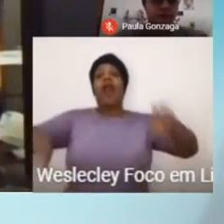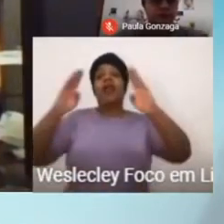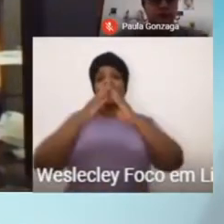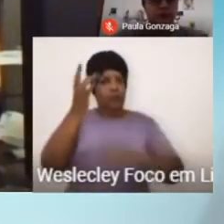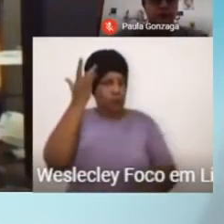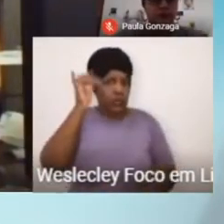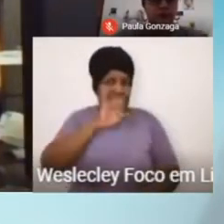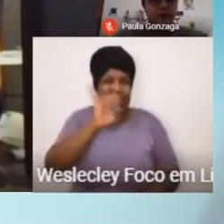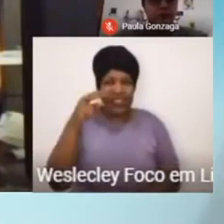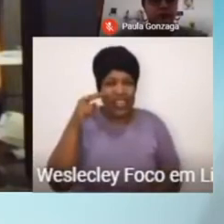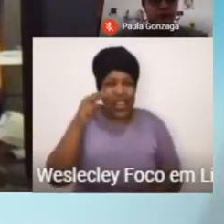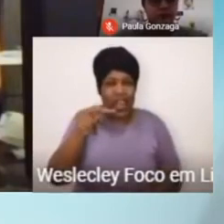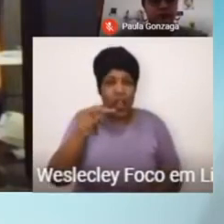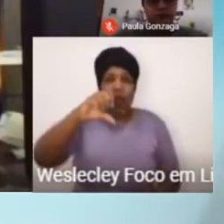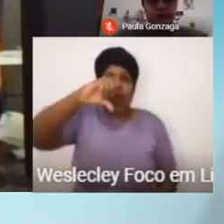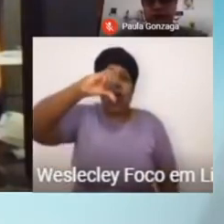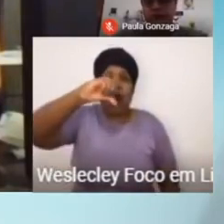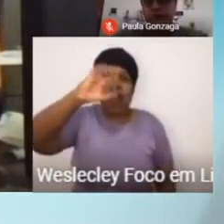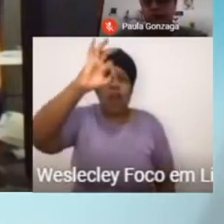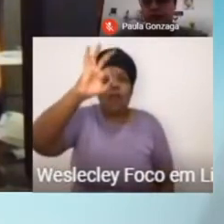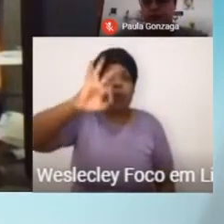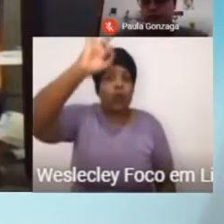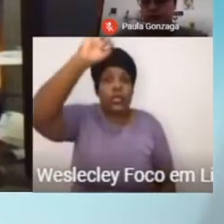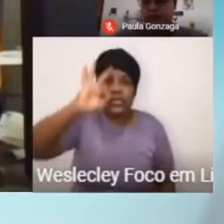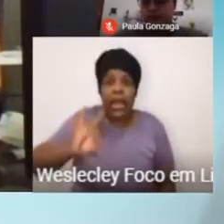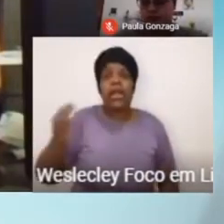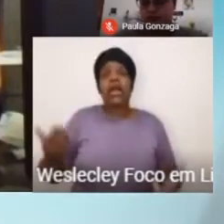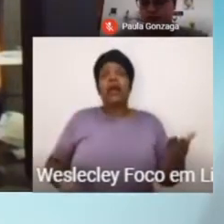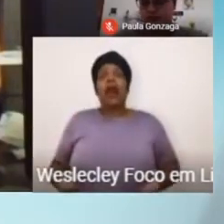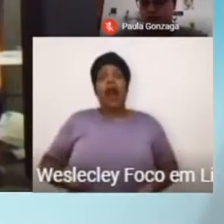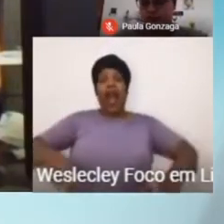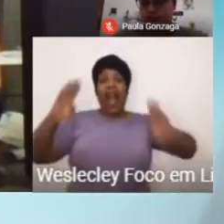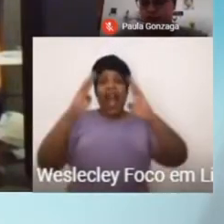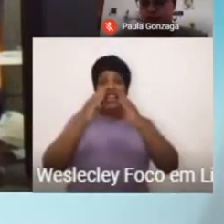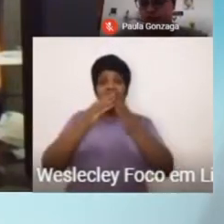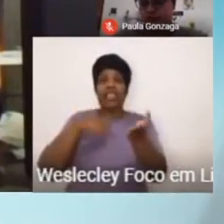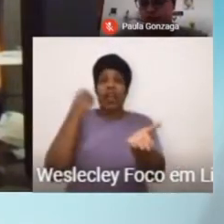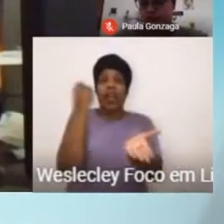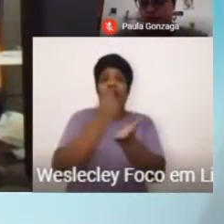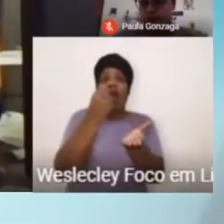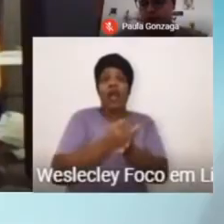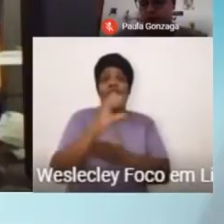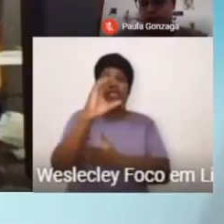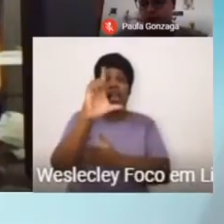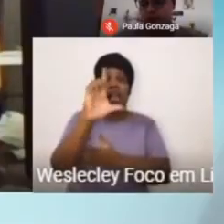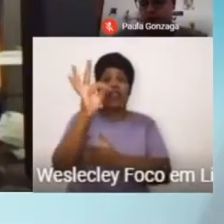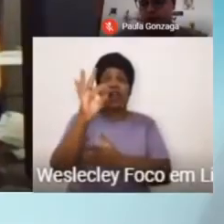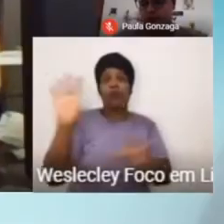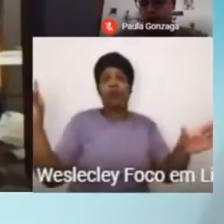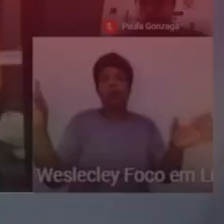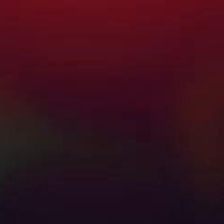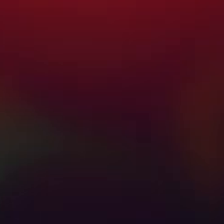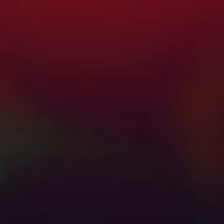se vocês viram, 90% das empregadas domésticas que têm carteira assinada no país tiveram um contrato